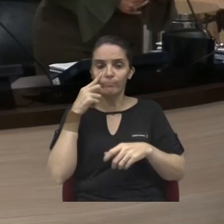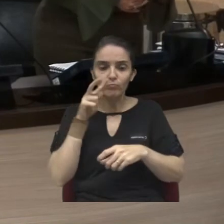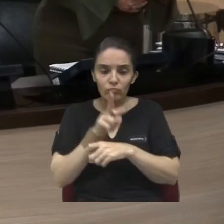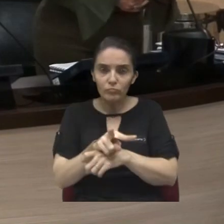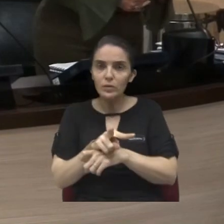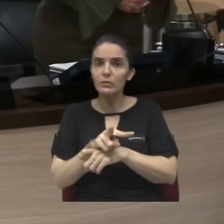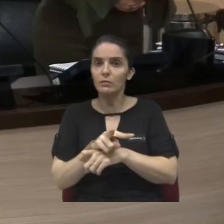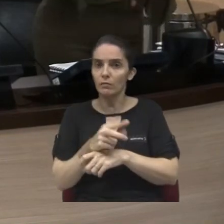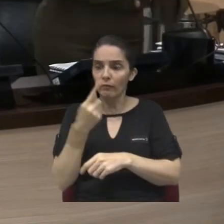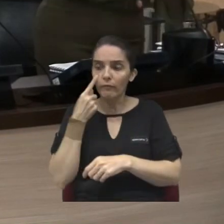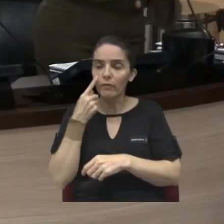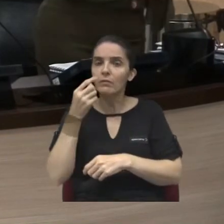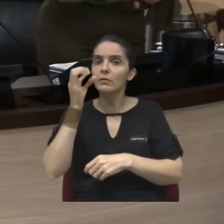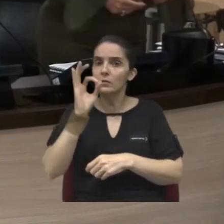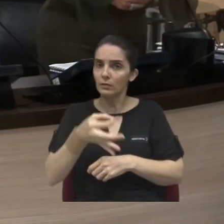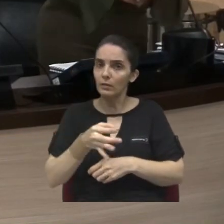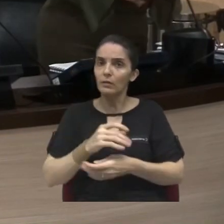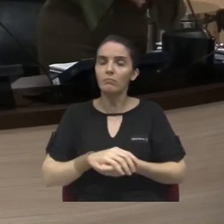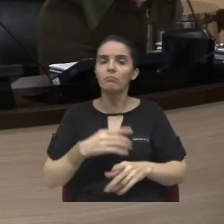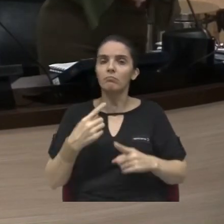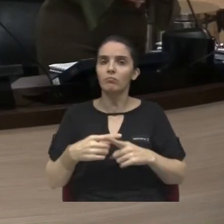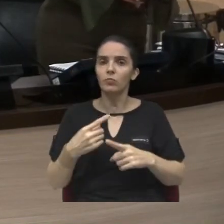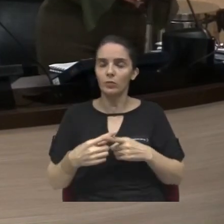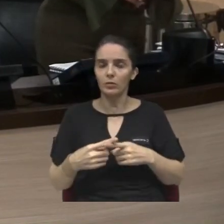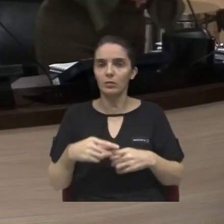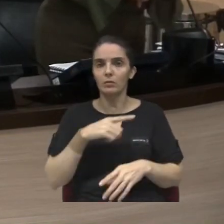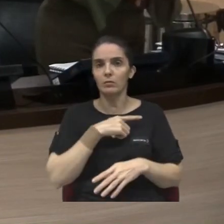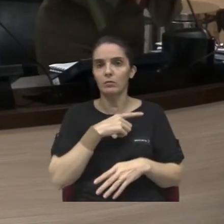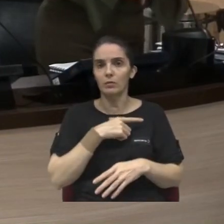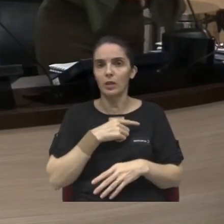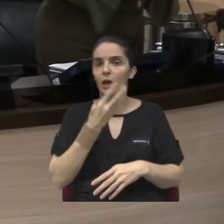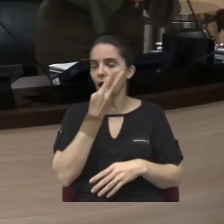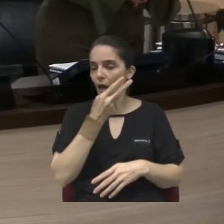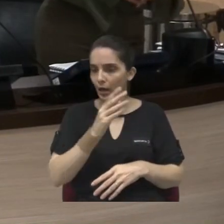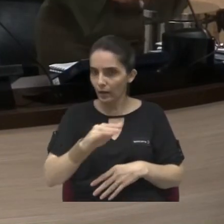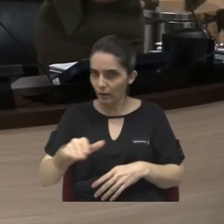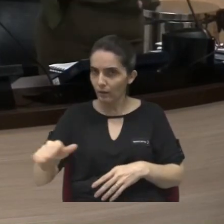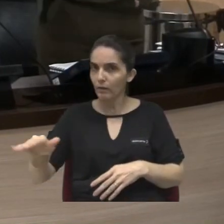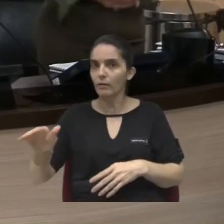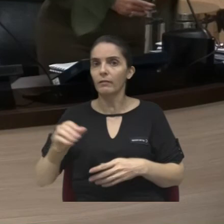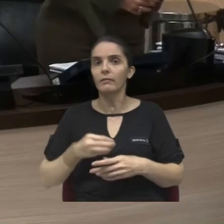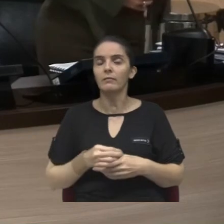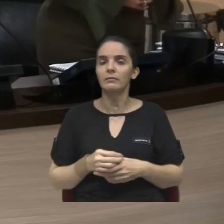essa parte, porque, do mesmo jeito, temos crianças.